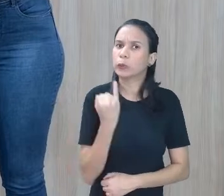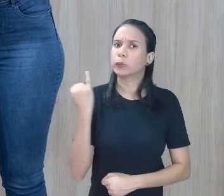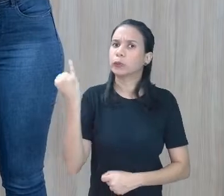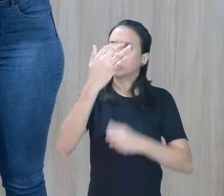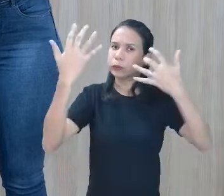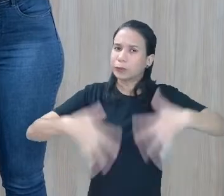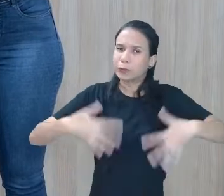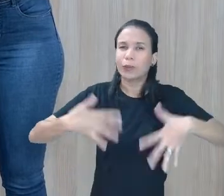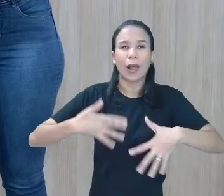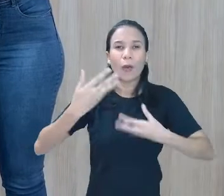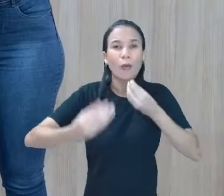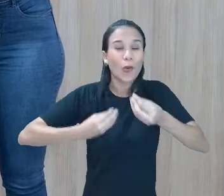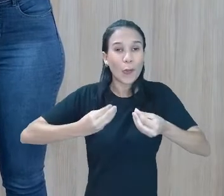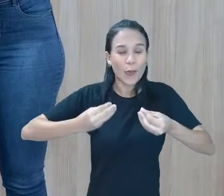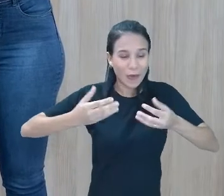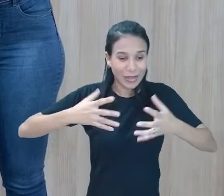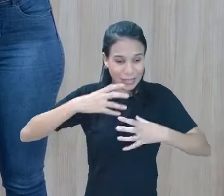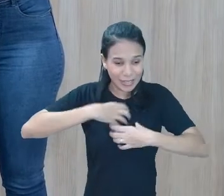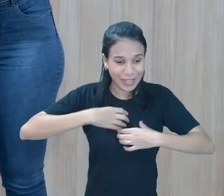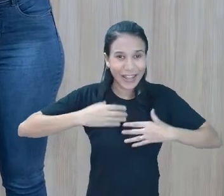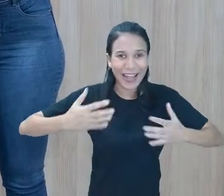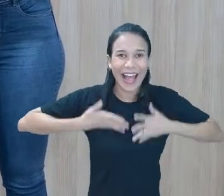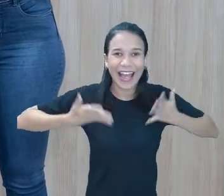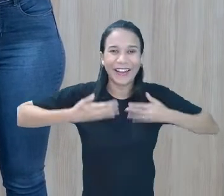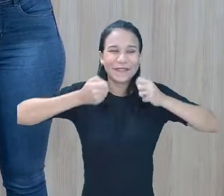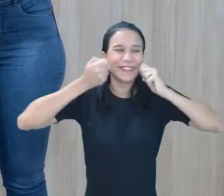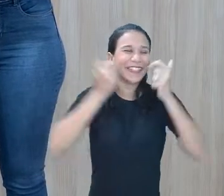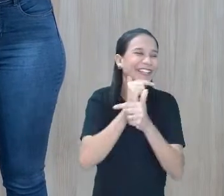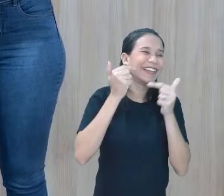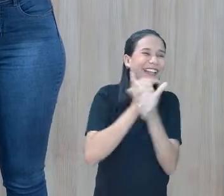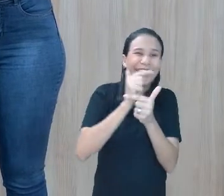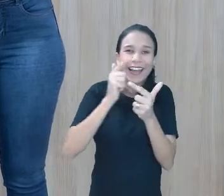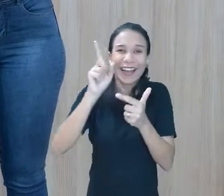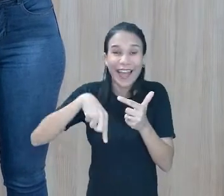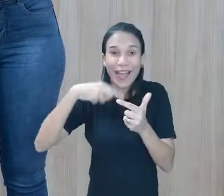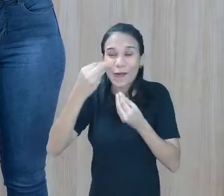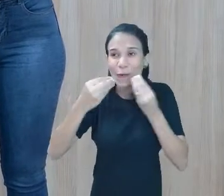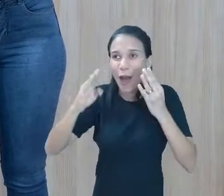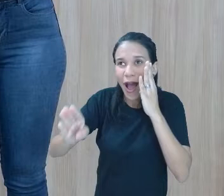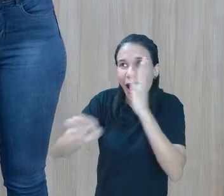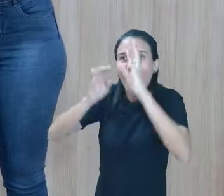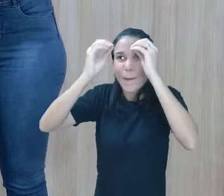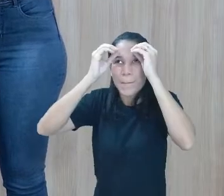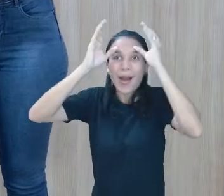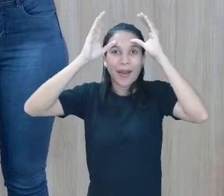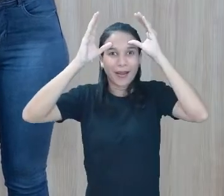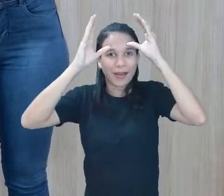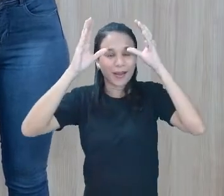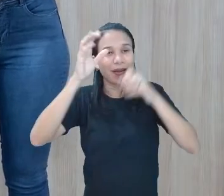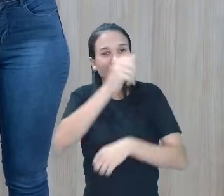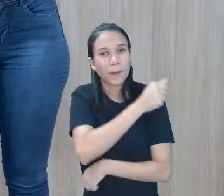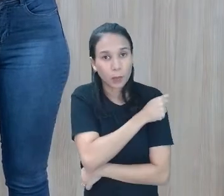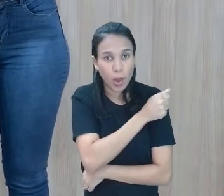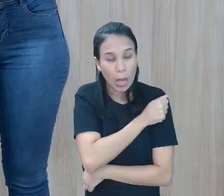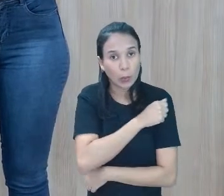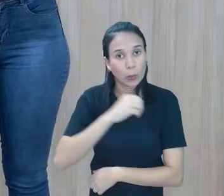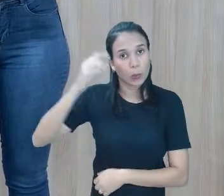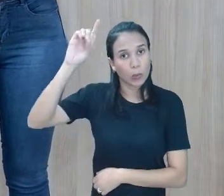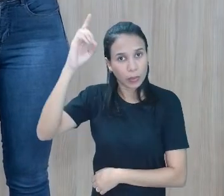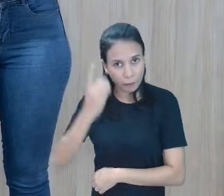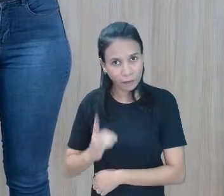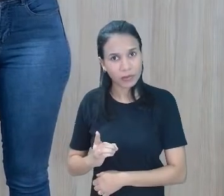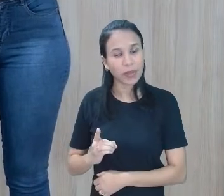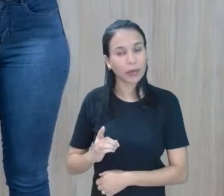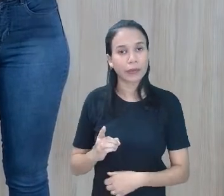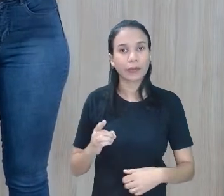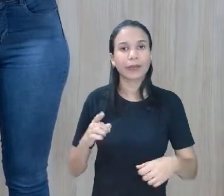prazer, alegria, descoberta, risadas, né? Educação afetiva. Para o estudante com